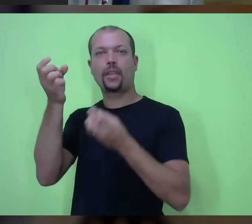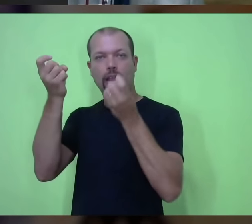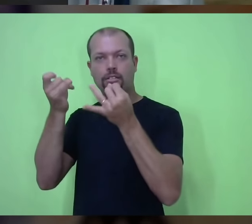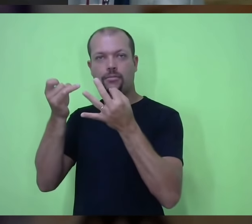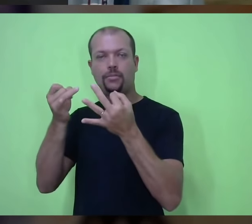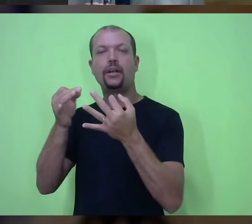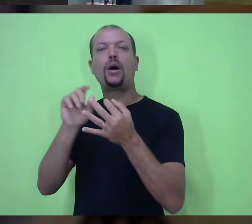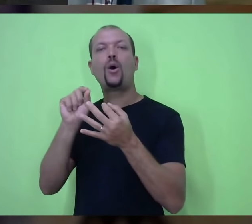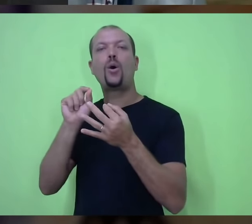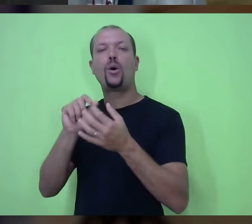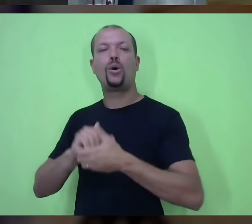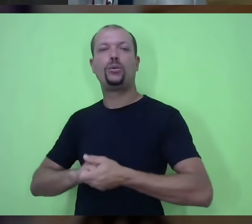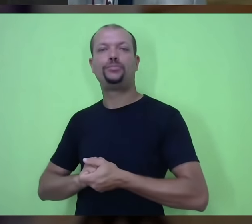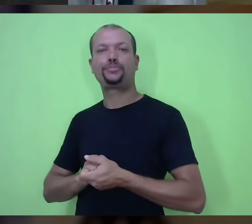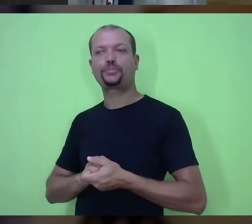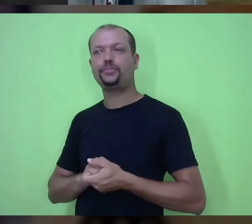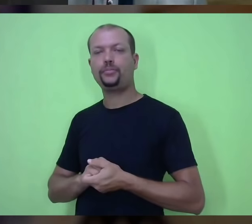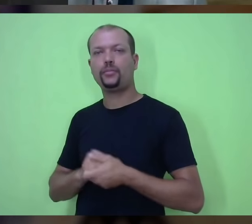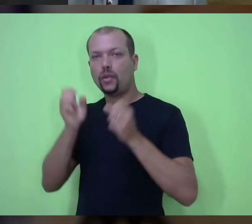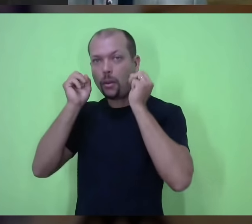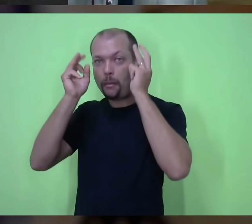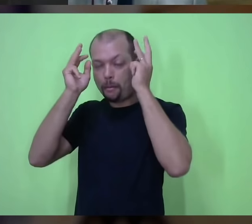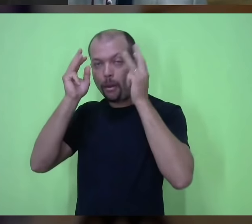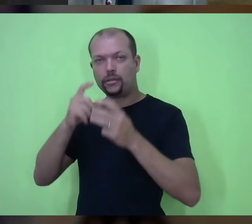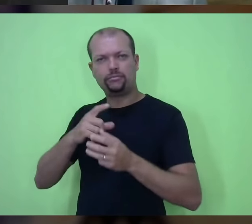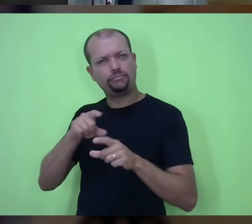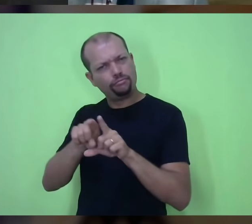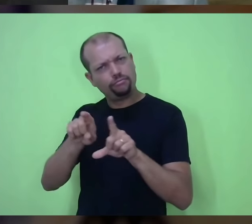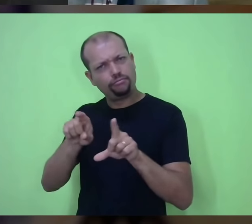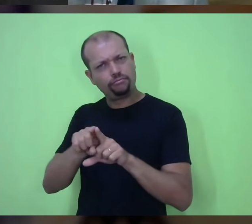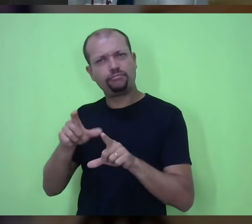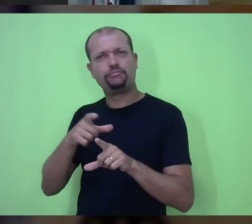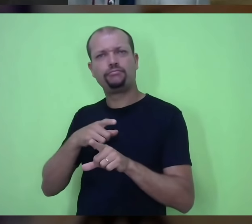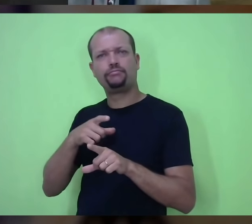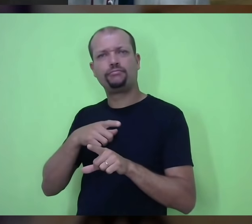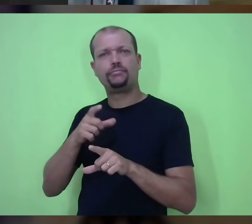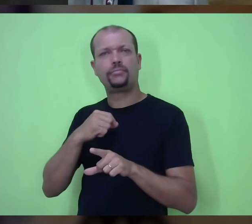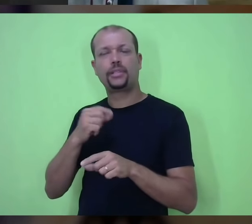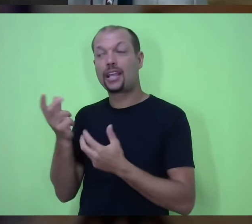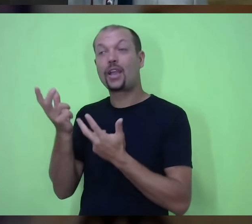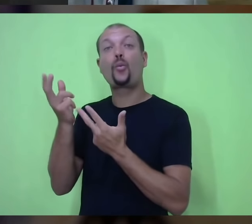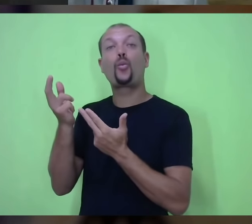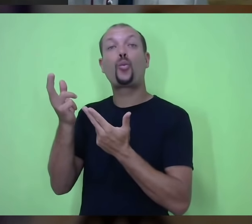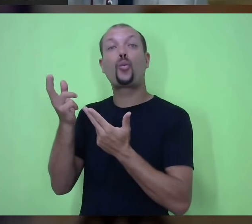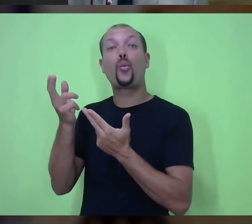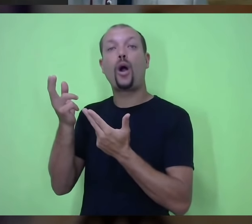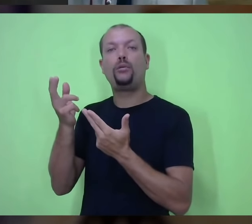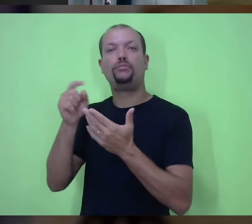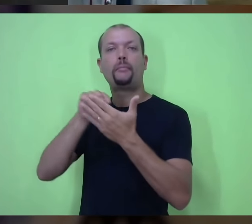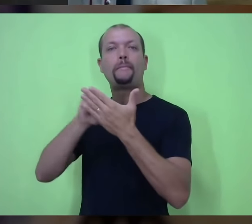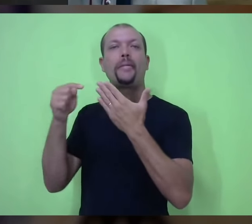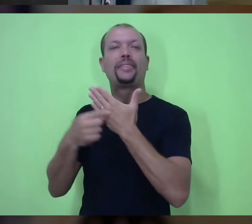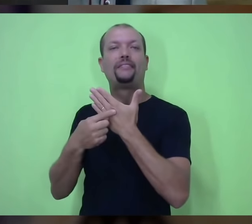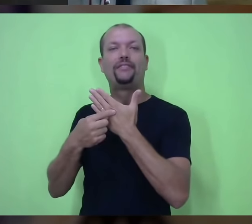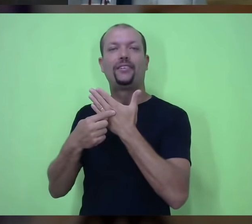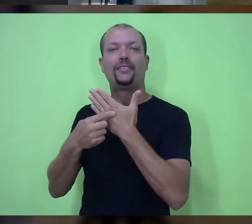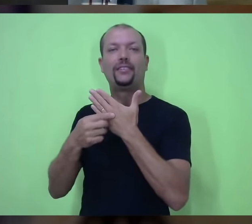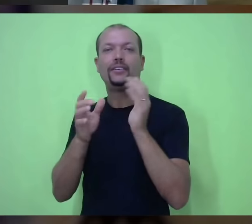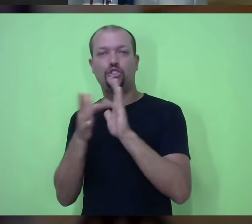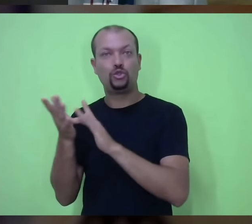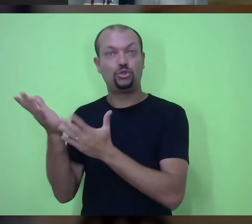Patriarcas e Profetas, comenta também que Moisés, em um outros aspectos, ele serve como um tipo de Cristo. E aqui talvez nós podemos também